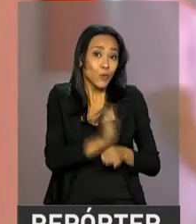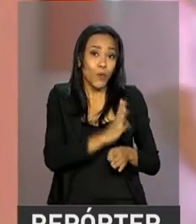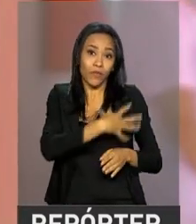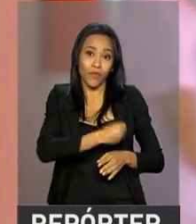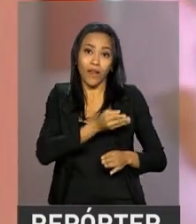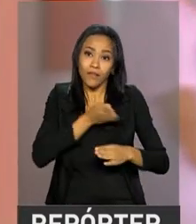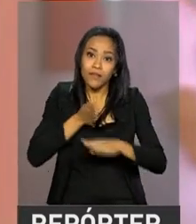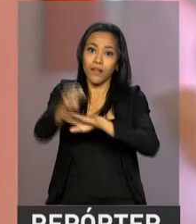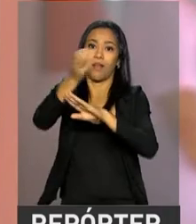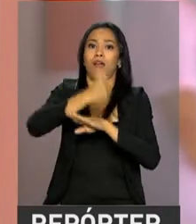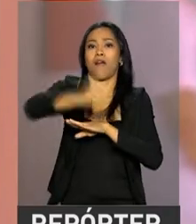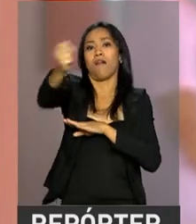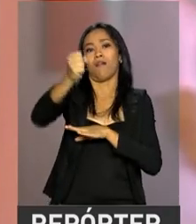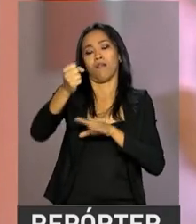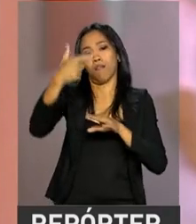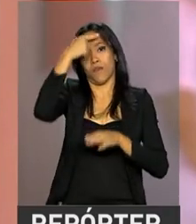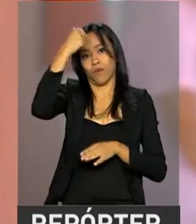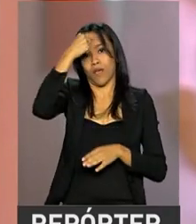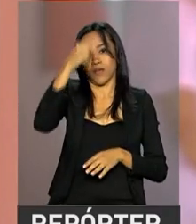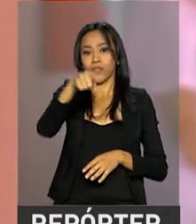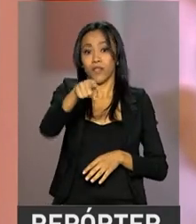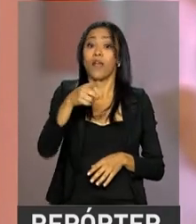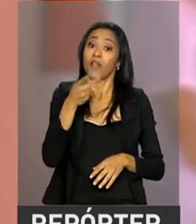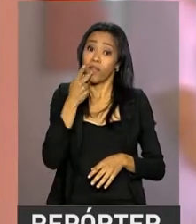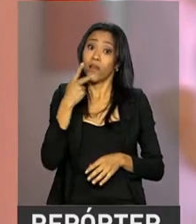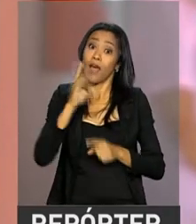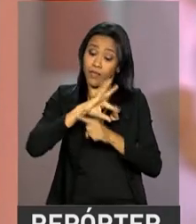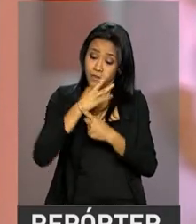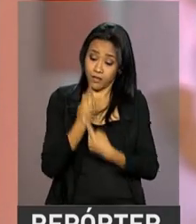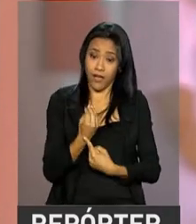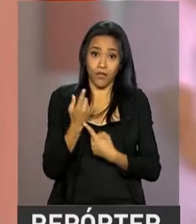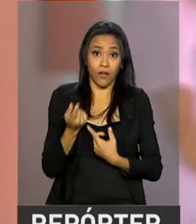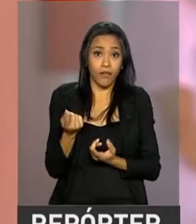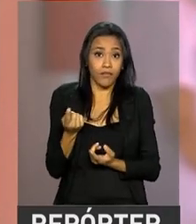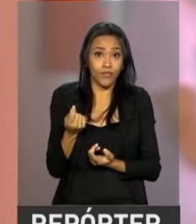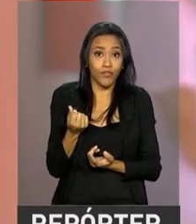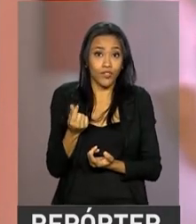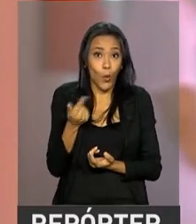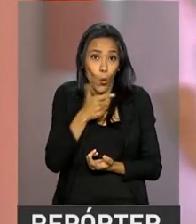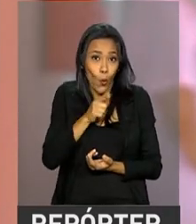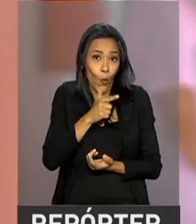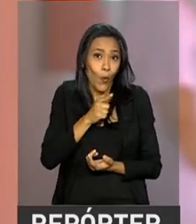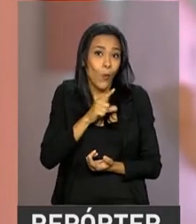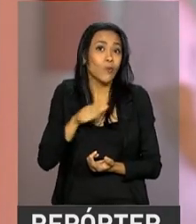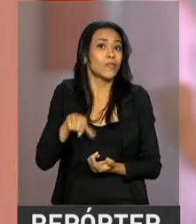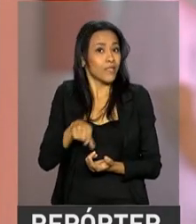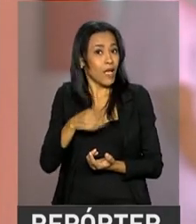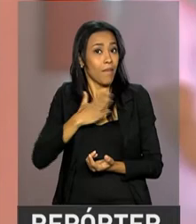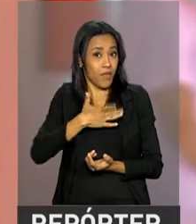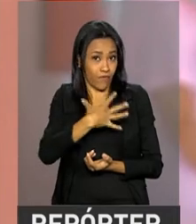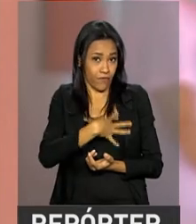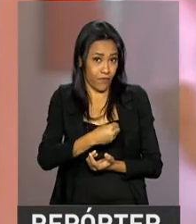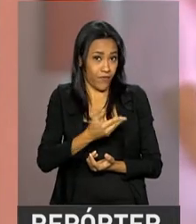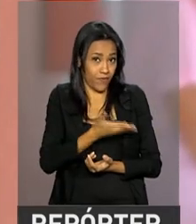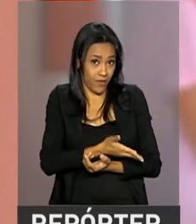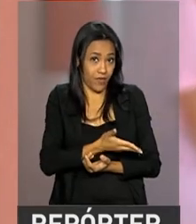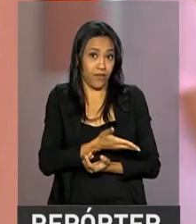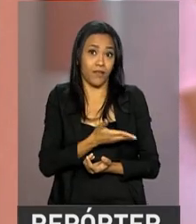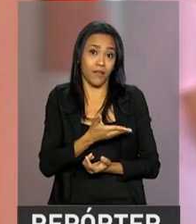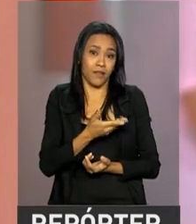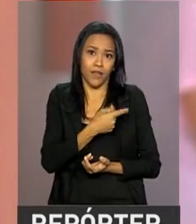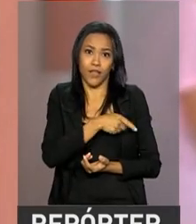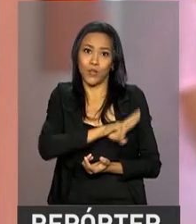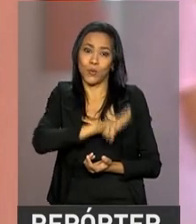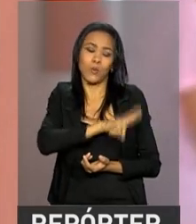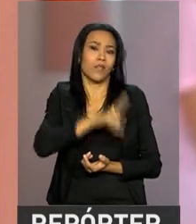zanatto hoje é uma outra parte de renda também que me gera né é que a minha filha assim você pessoa fica a filha